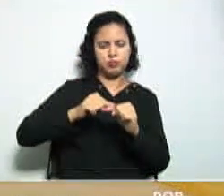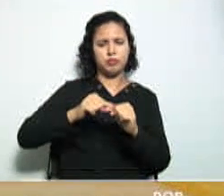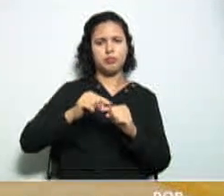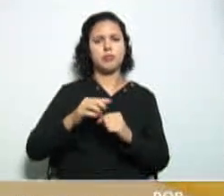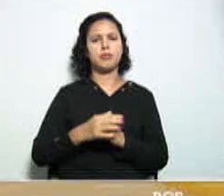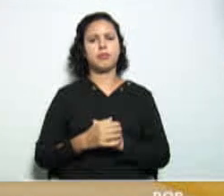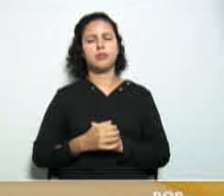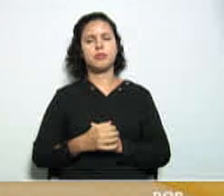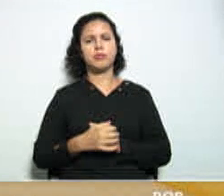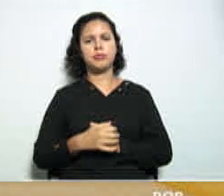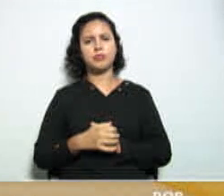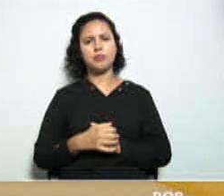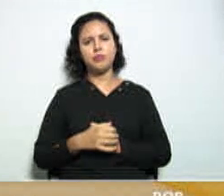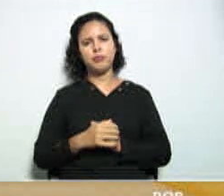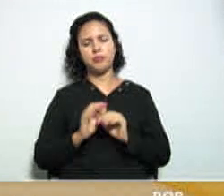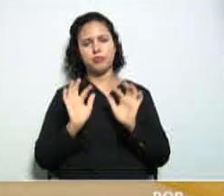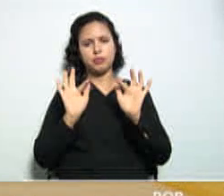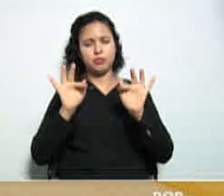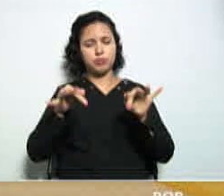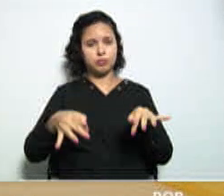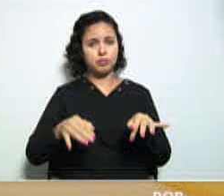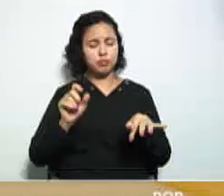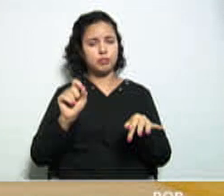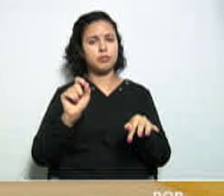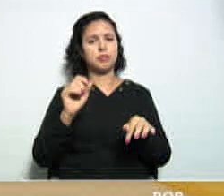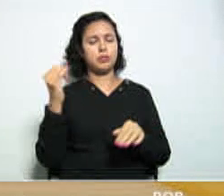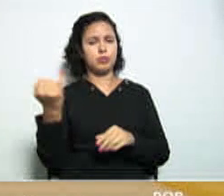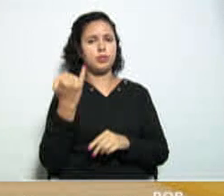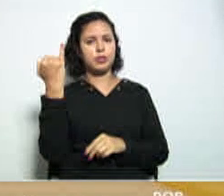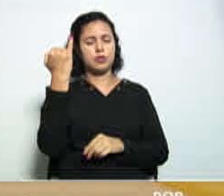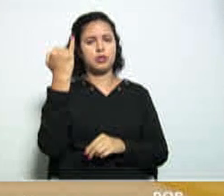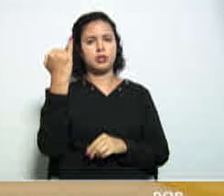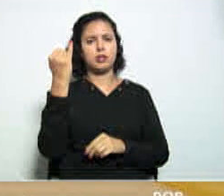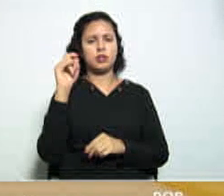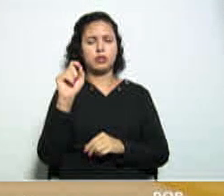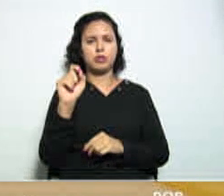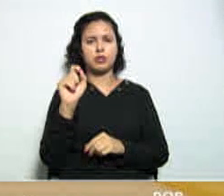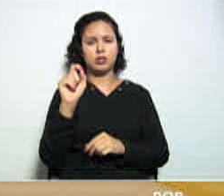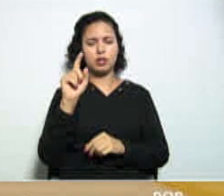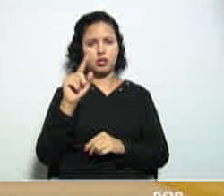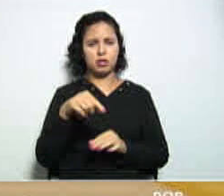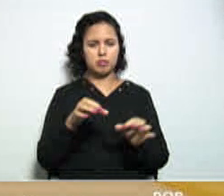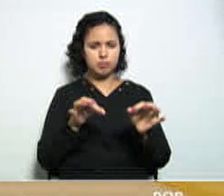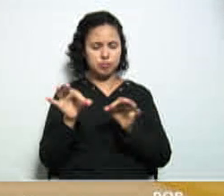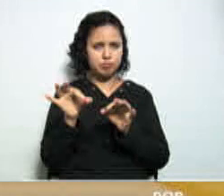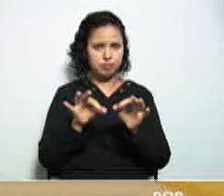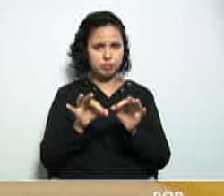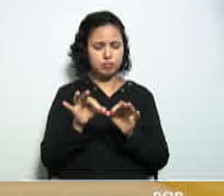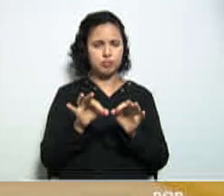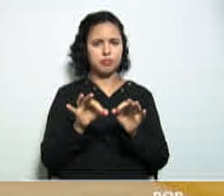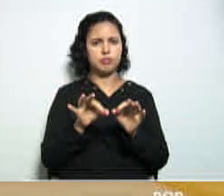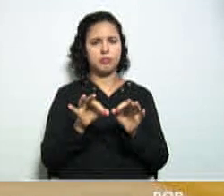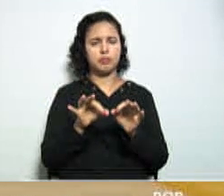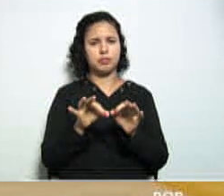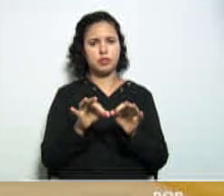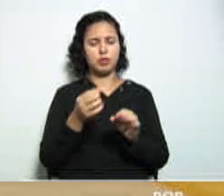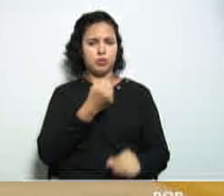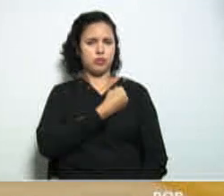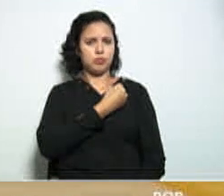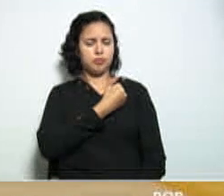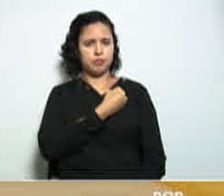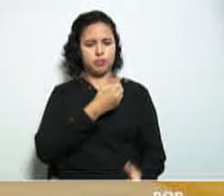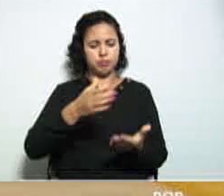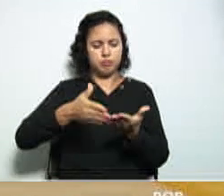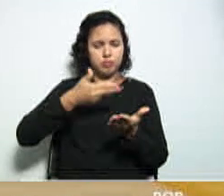linhas. Por fim, mas não menos importante, você deve fazer a configuração do número de